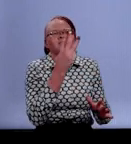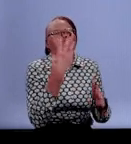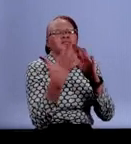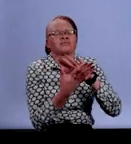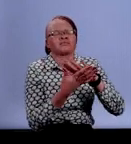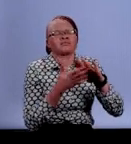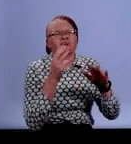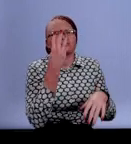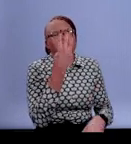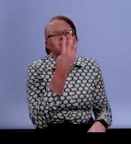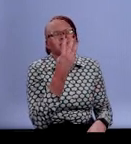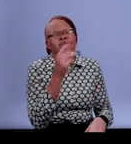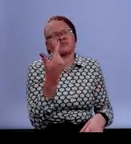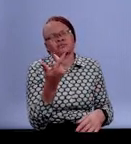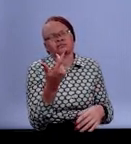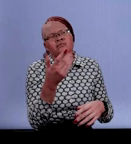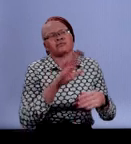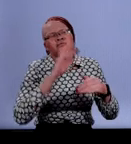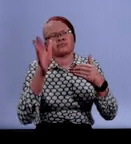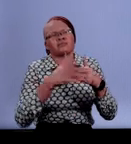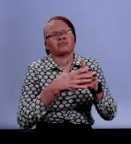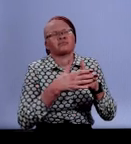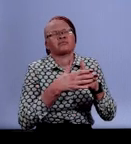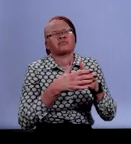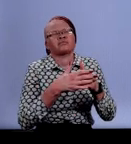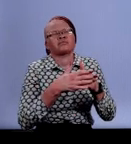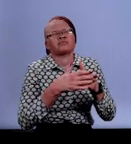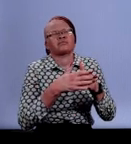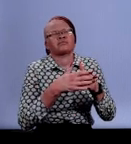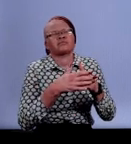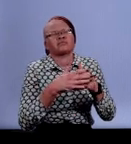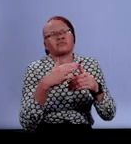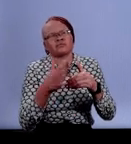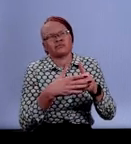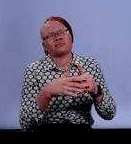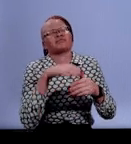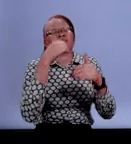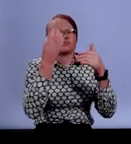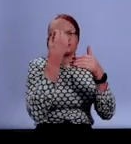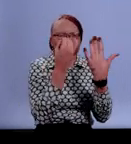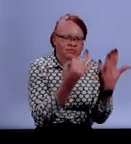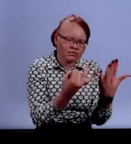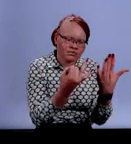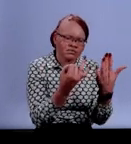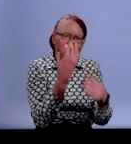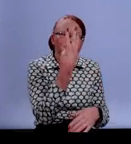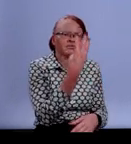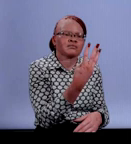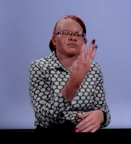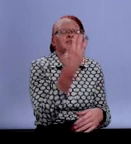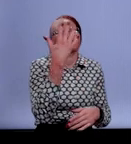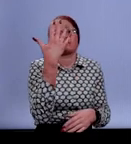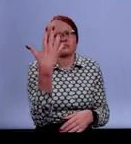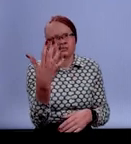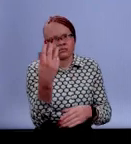nossa base é 35 então aparece quantas vezes uma duas três quatro cinco seis sete dá um temos